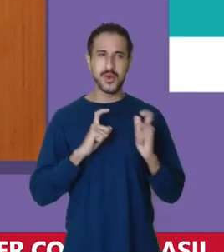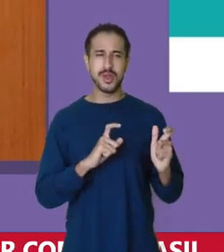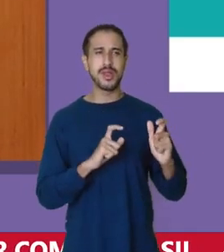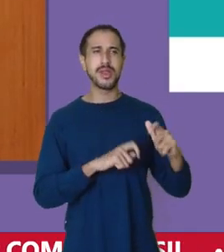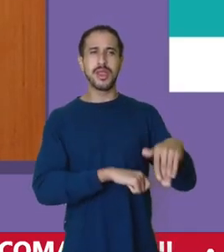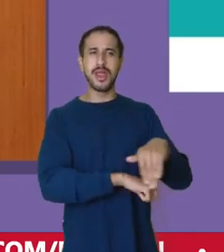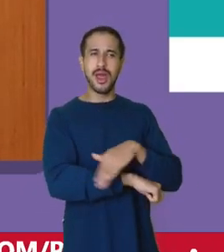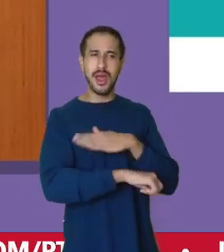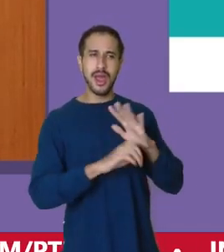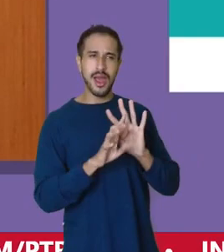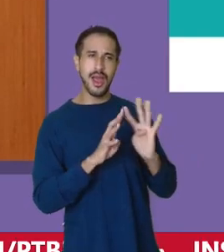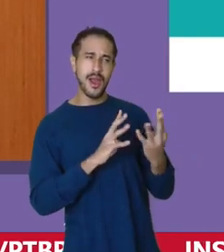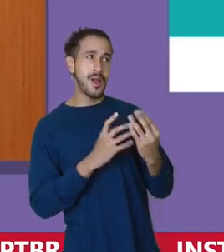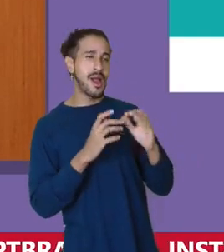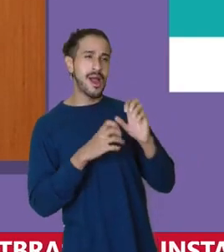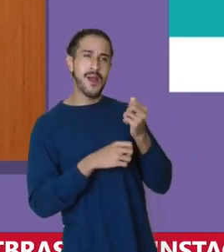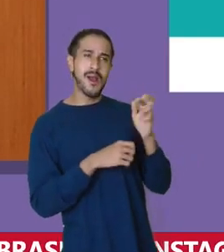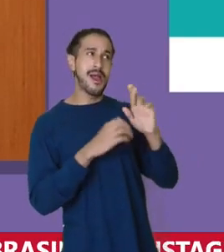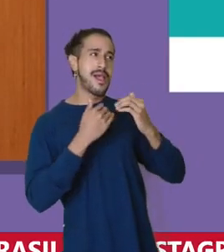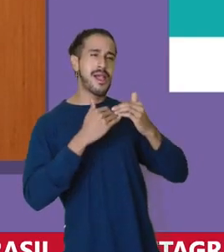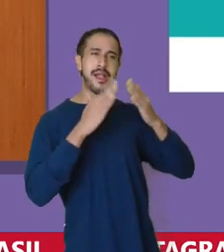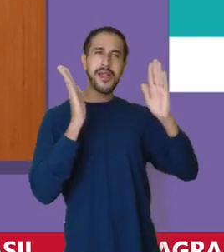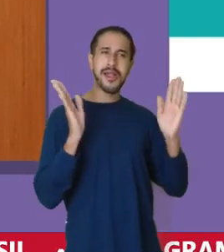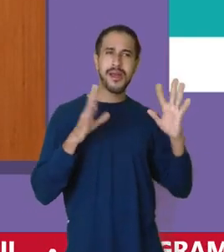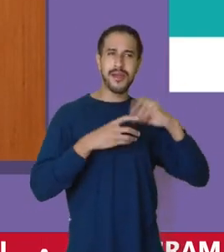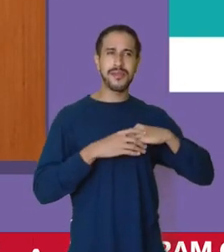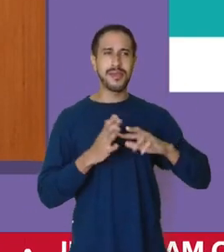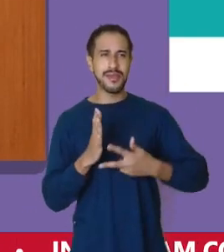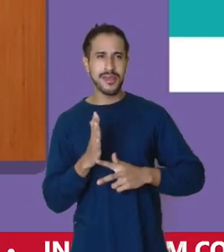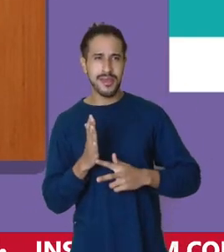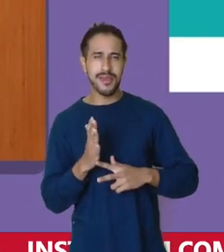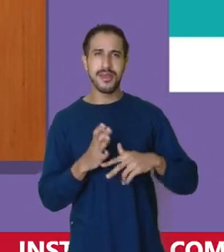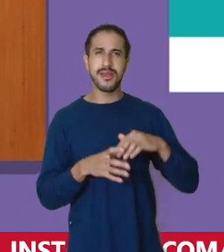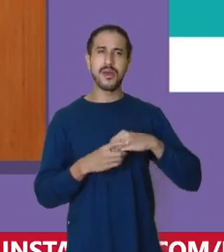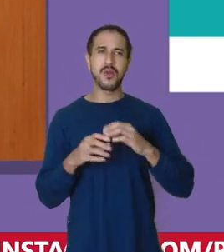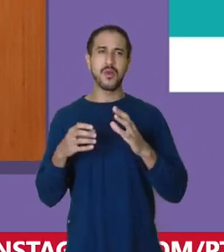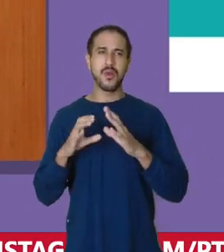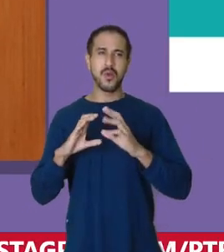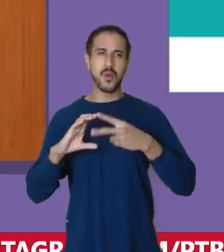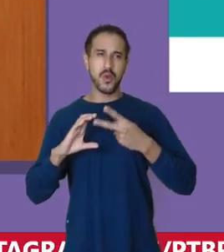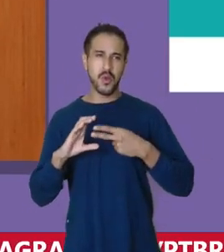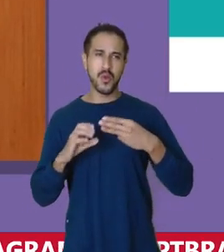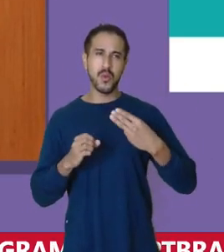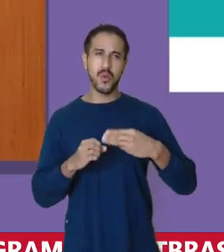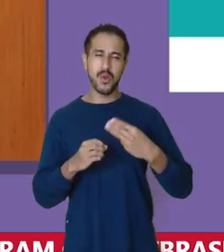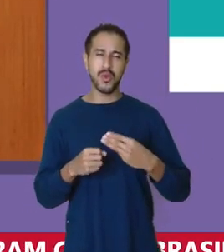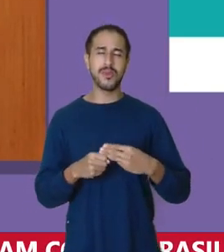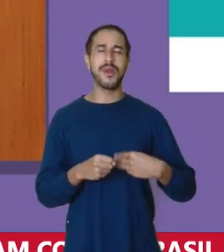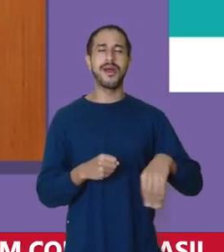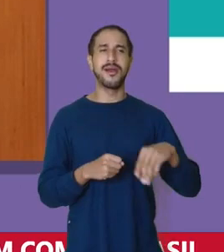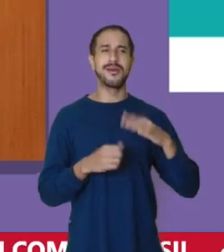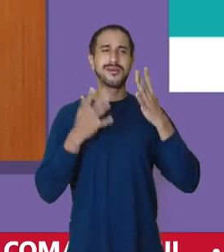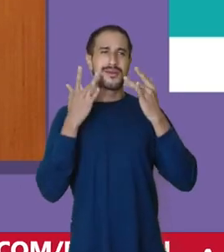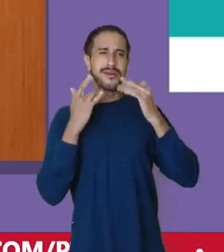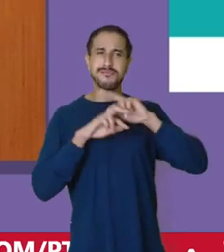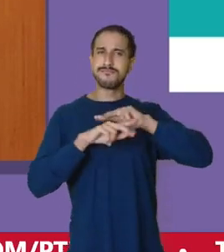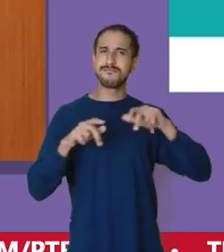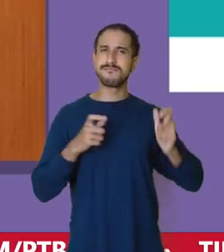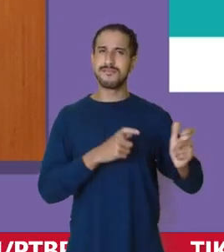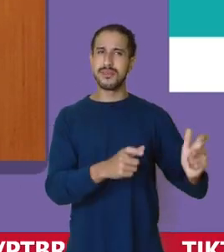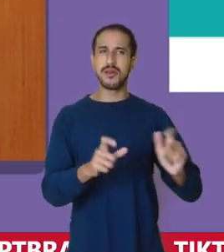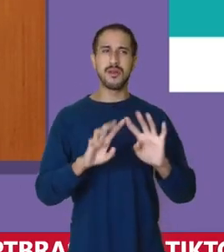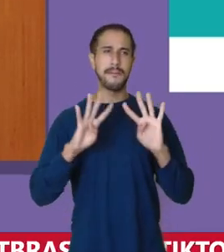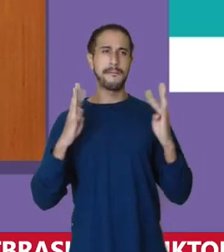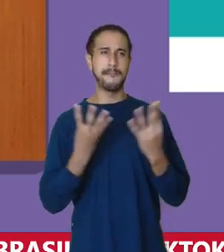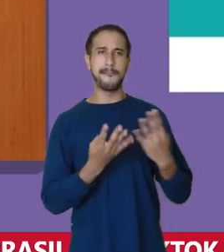da praça, ao ar livre, dentro de sindicatos, de câmaras municipais, de teatros, enfim. Era uma